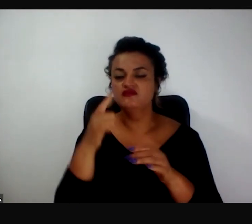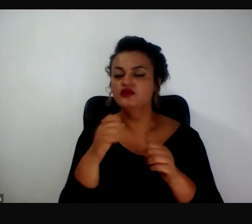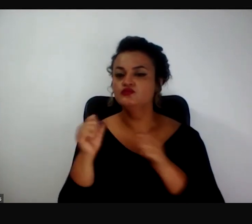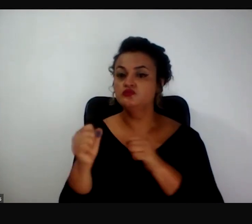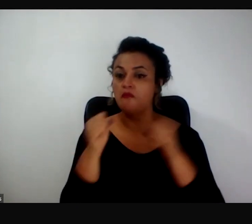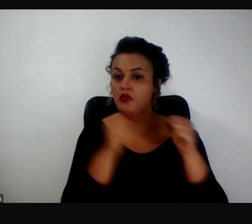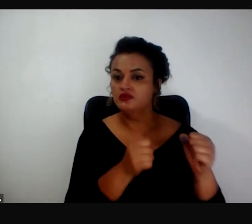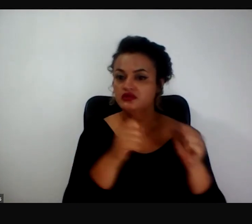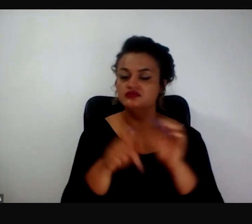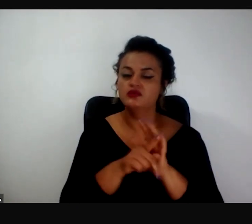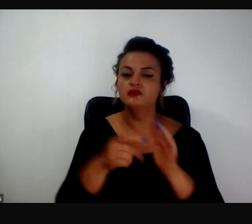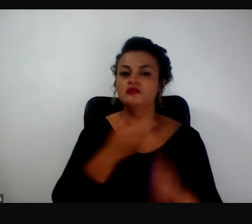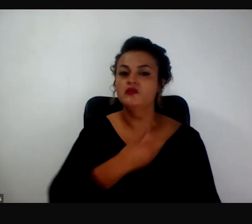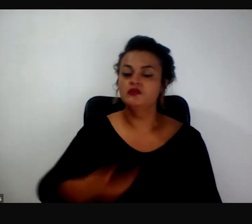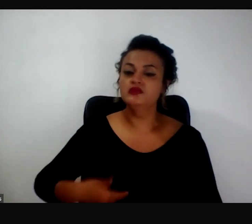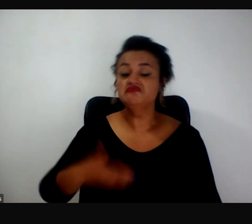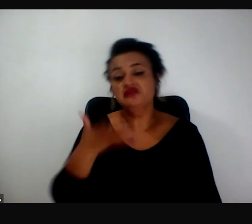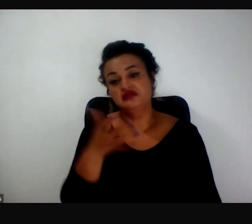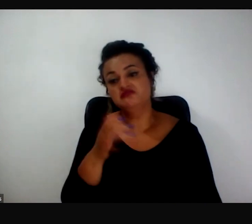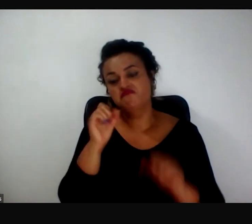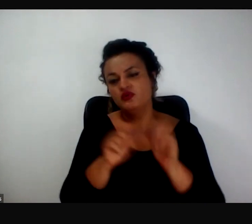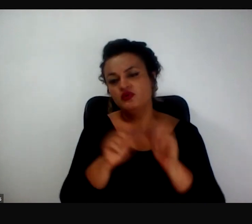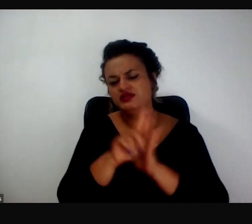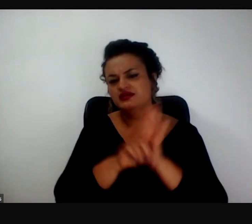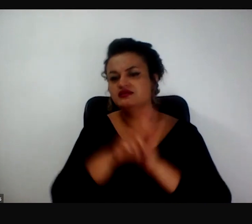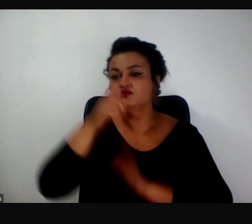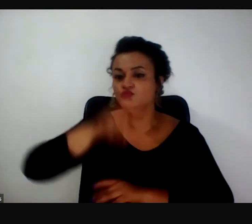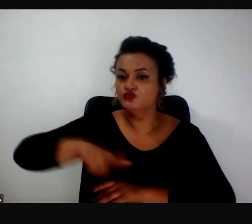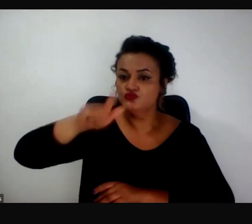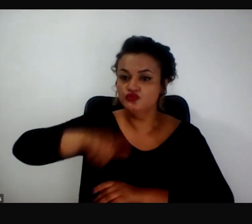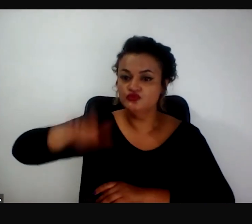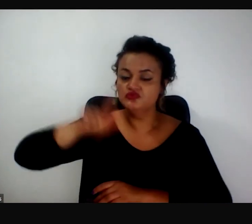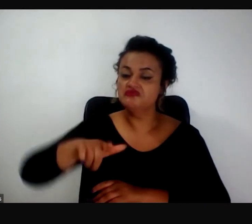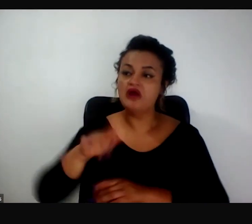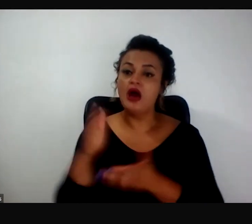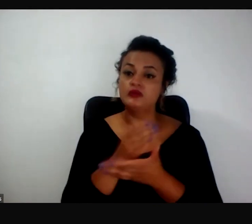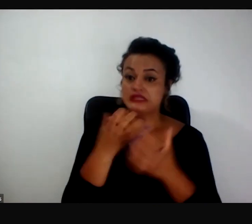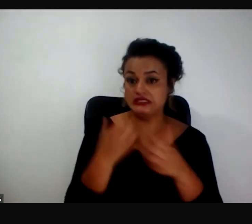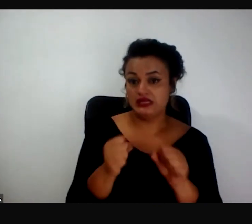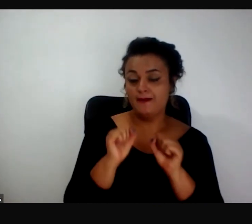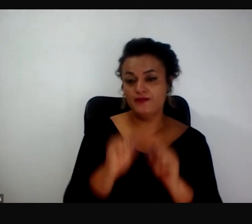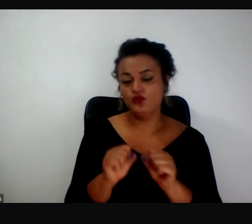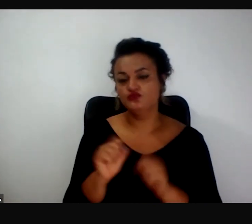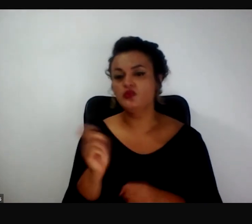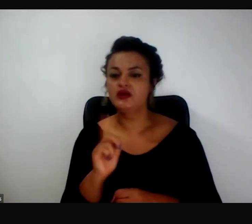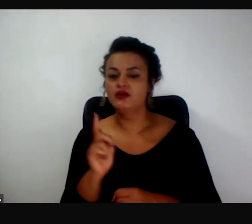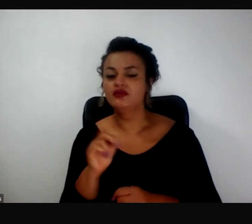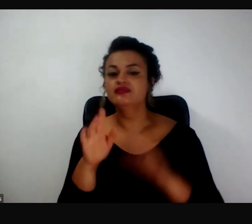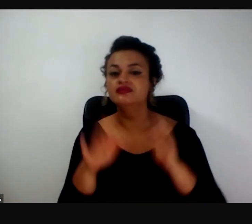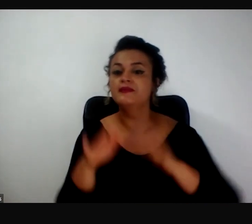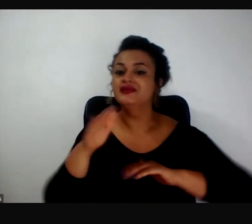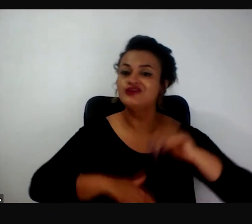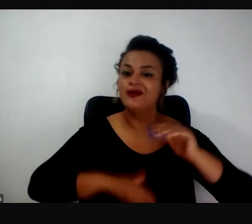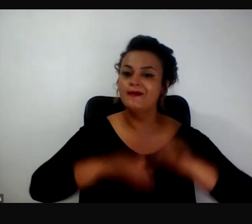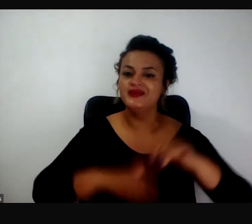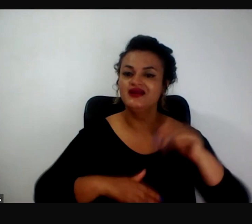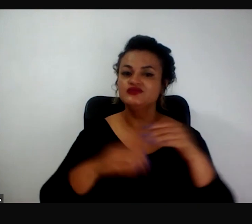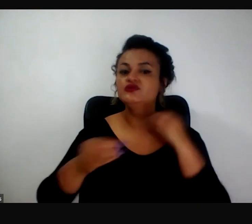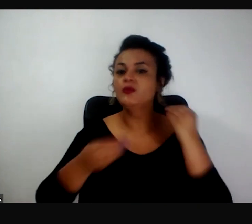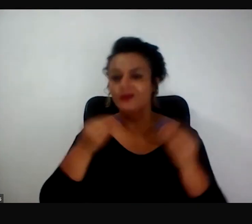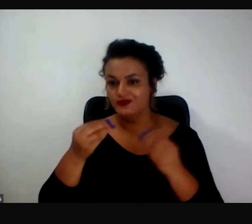públicos, estos podrán rechazar, podrán recusar motivadamente su aplicabilidad al caso